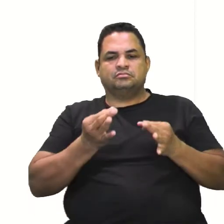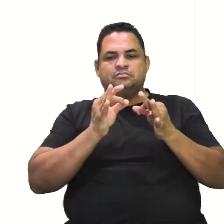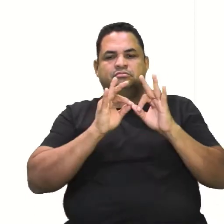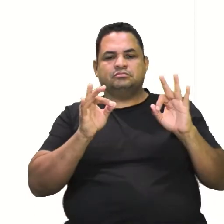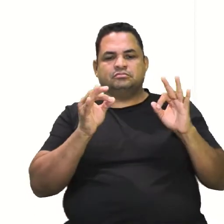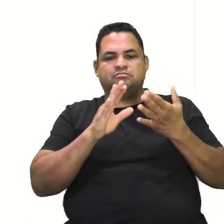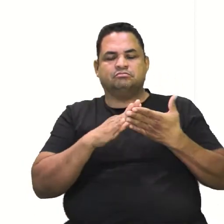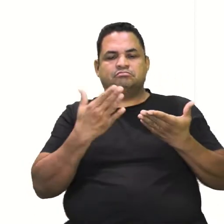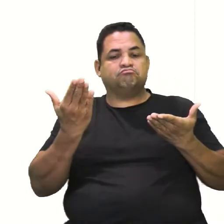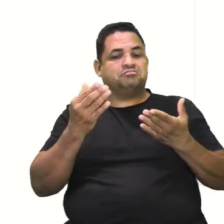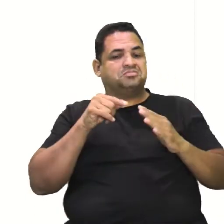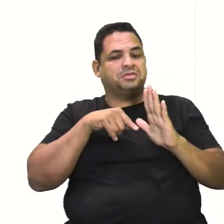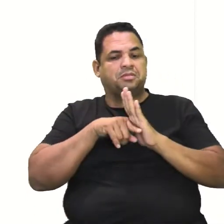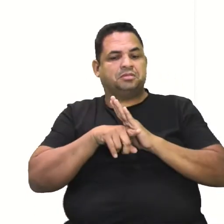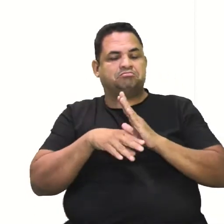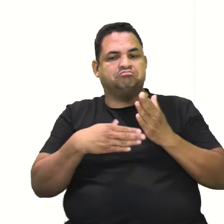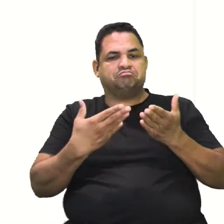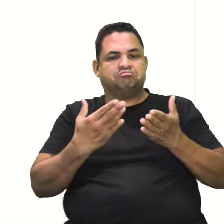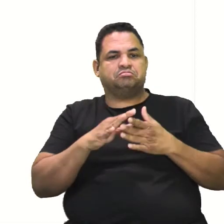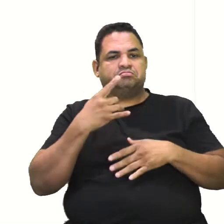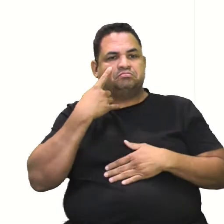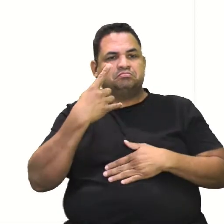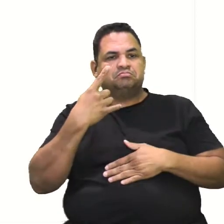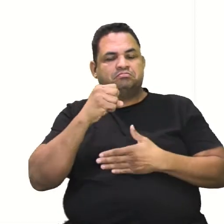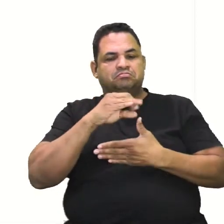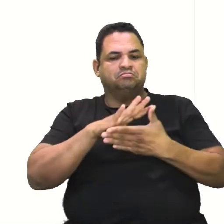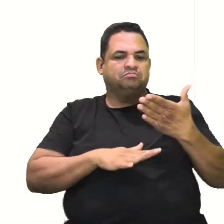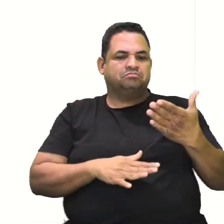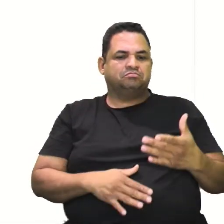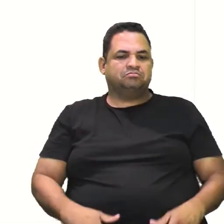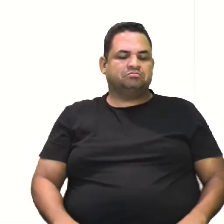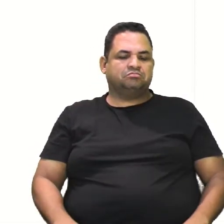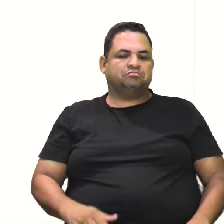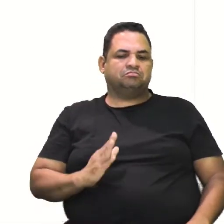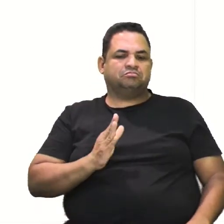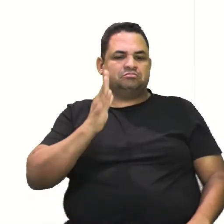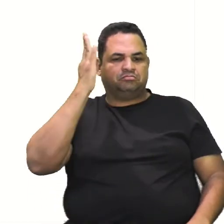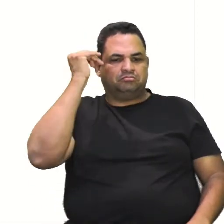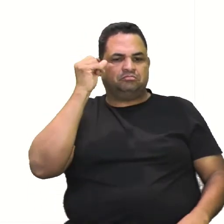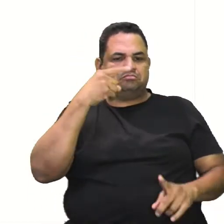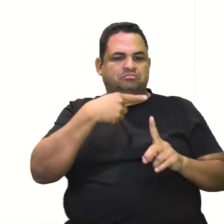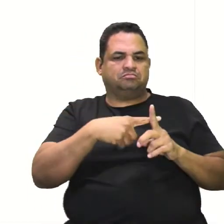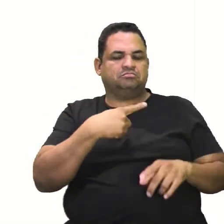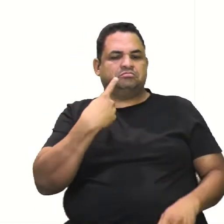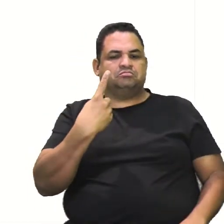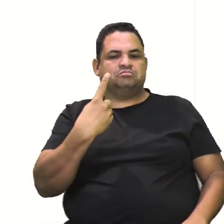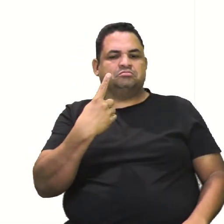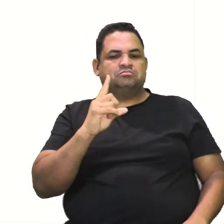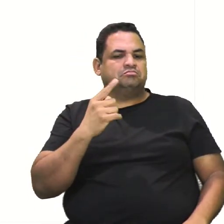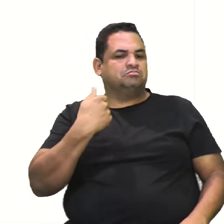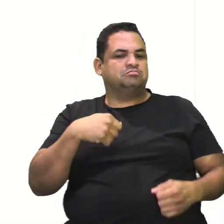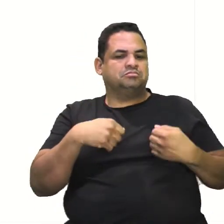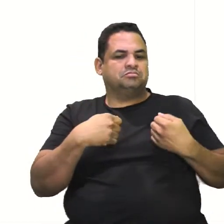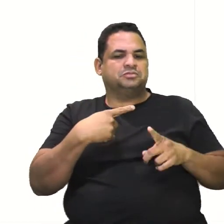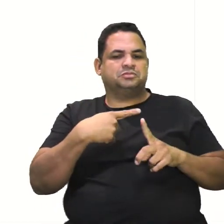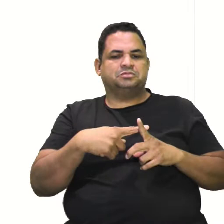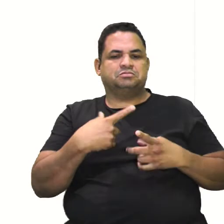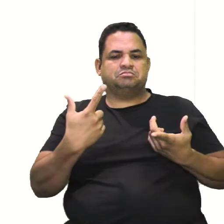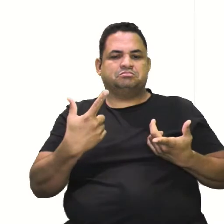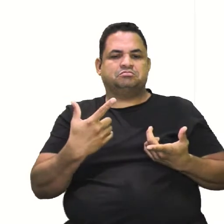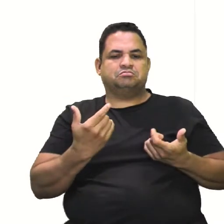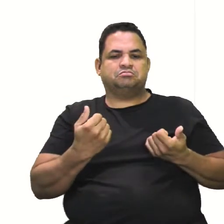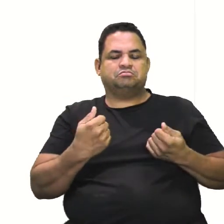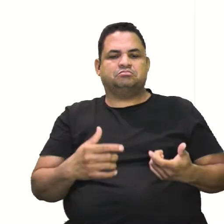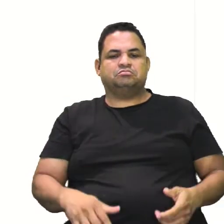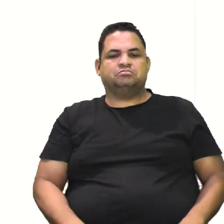só isso que ele estava querendo que fosse observado nessa questão. A gente sabe que esse mais 1, não há necessidade de colocar um mais,